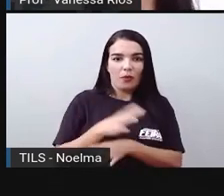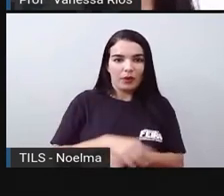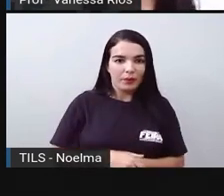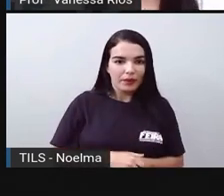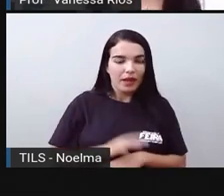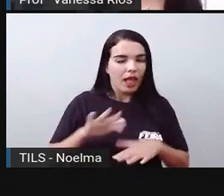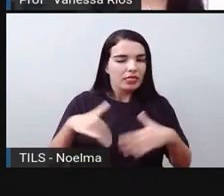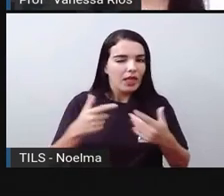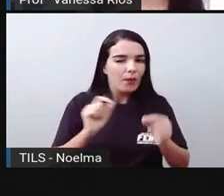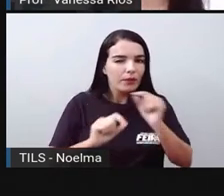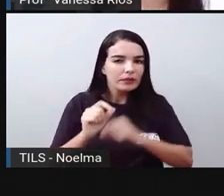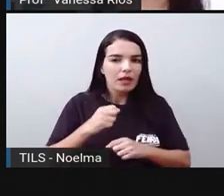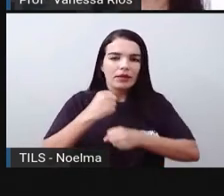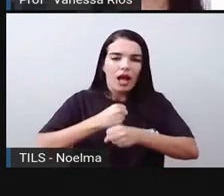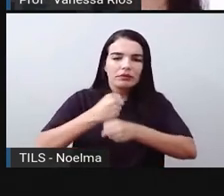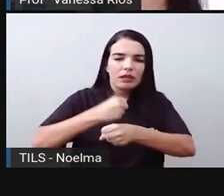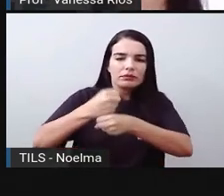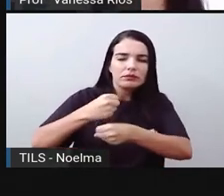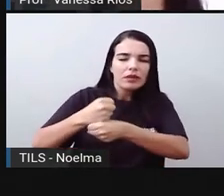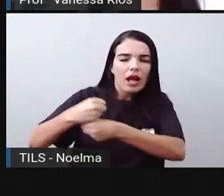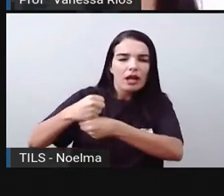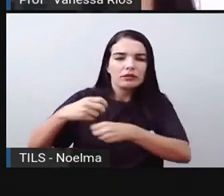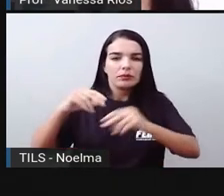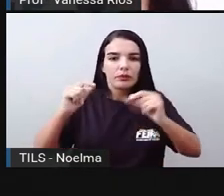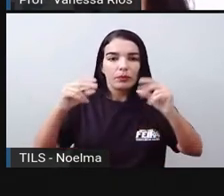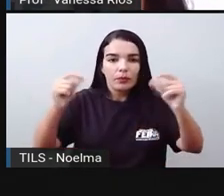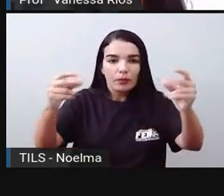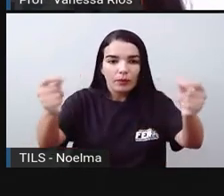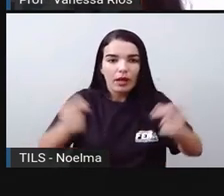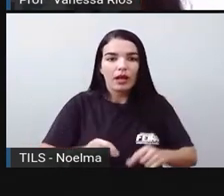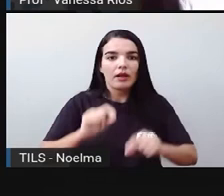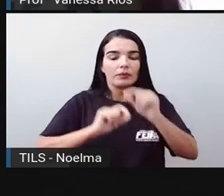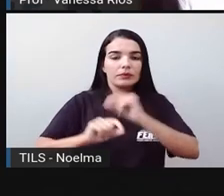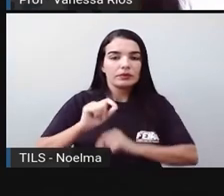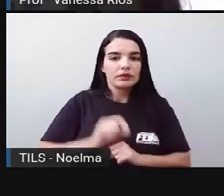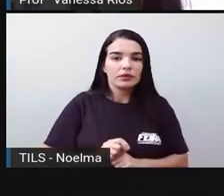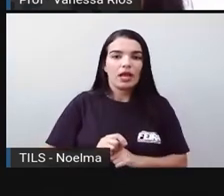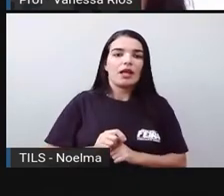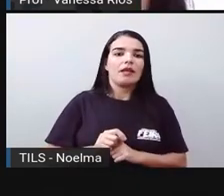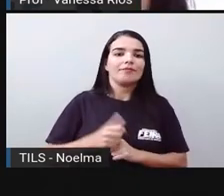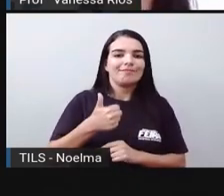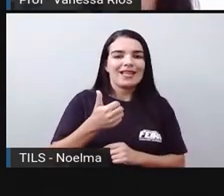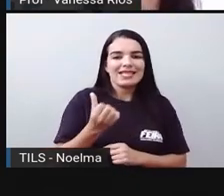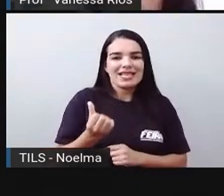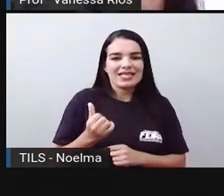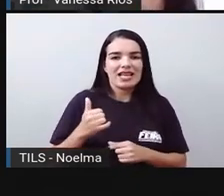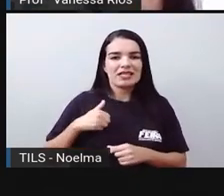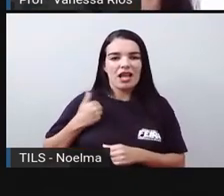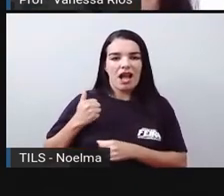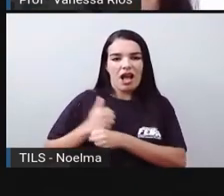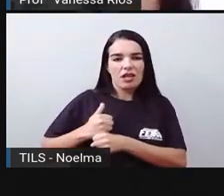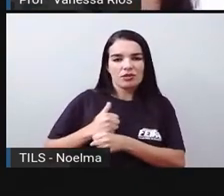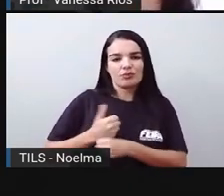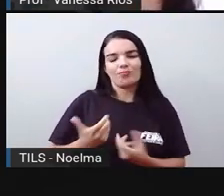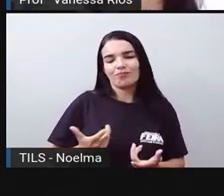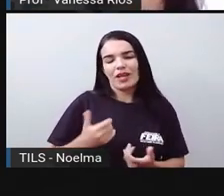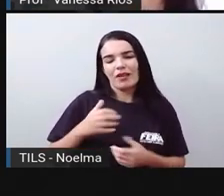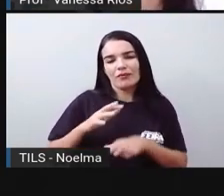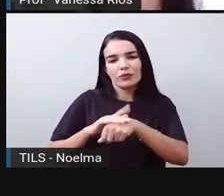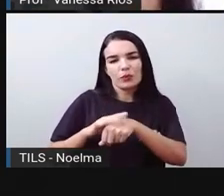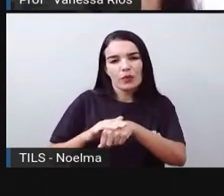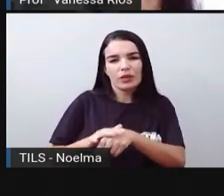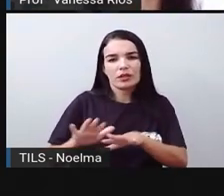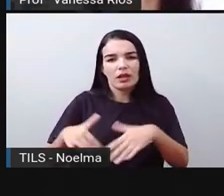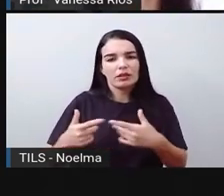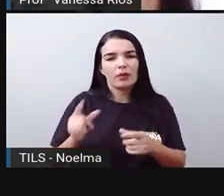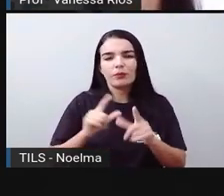aí passaram-se muitos anos, aos 16 anos aí ele também ficou doente, infelizmente ele acabou não conseguindo